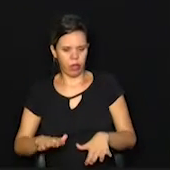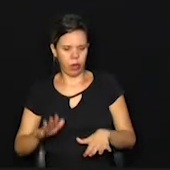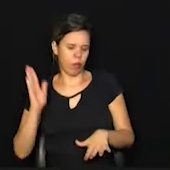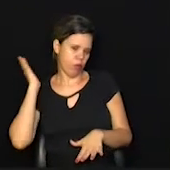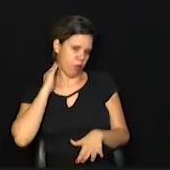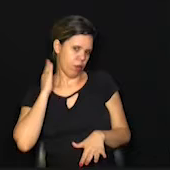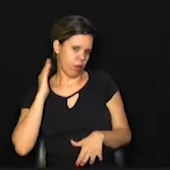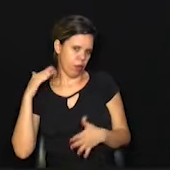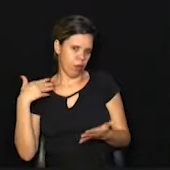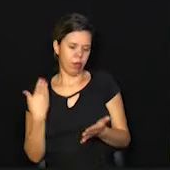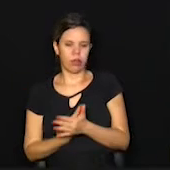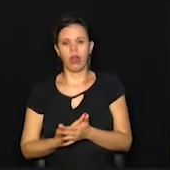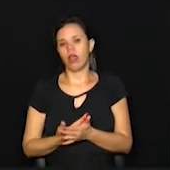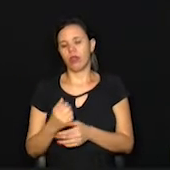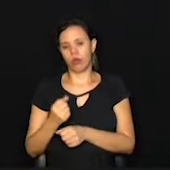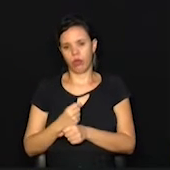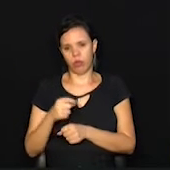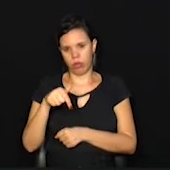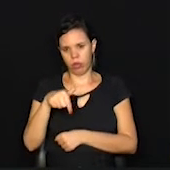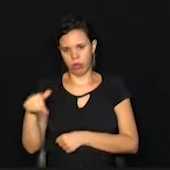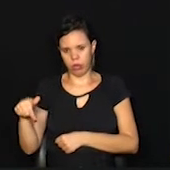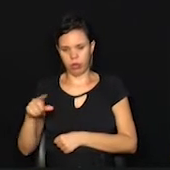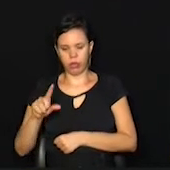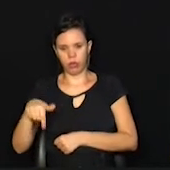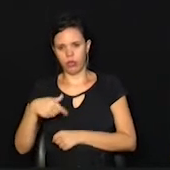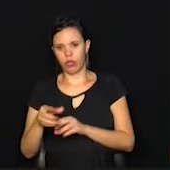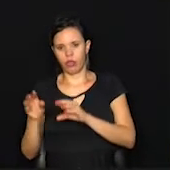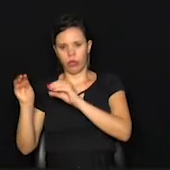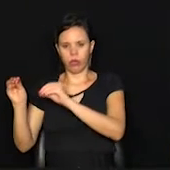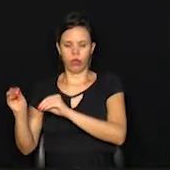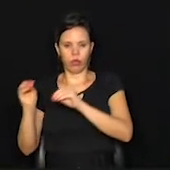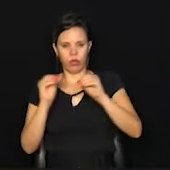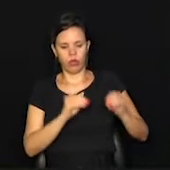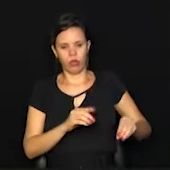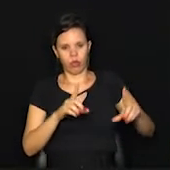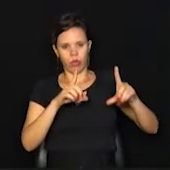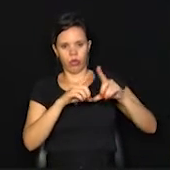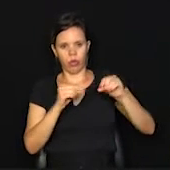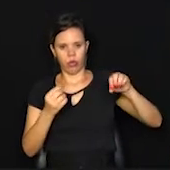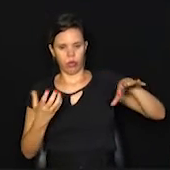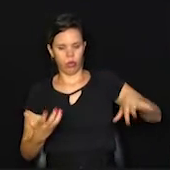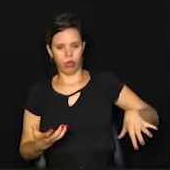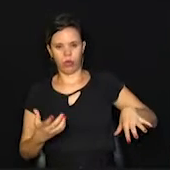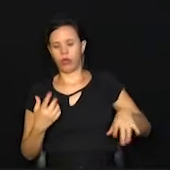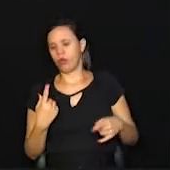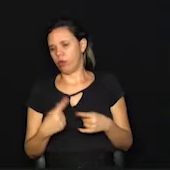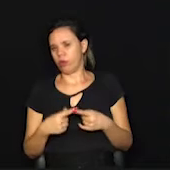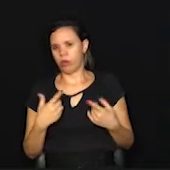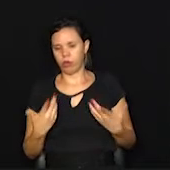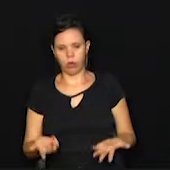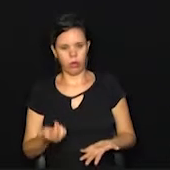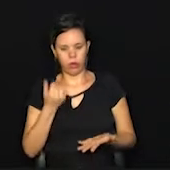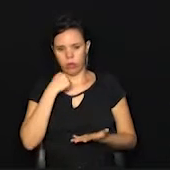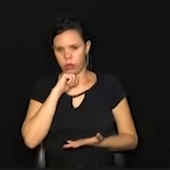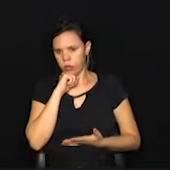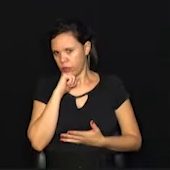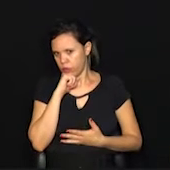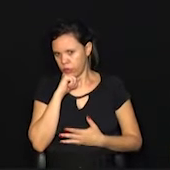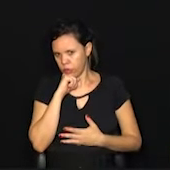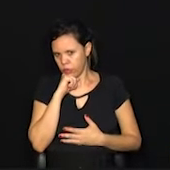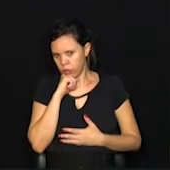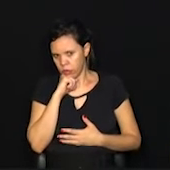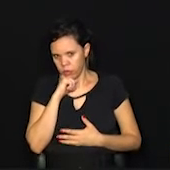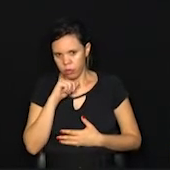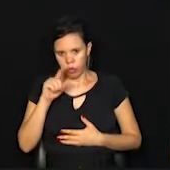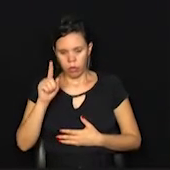de 77 E aí nós somos para Brasília né porque porque o meu a minha mãe